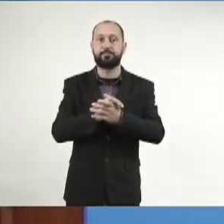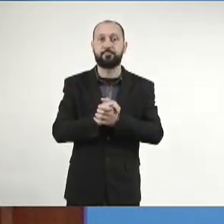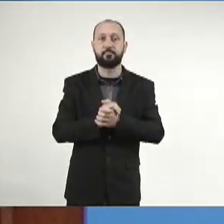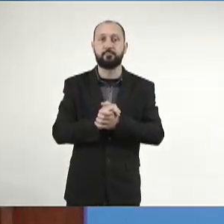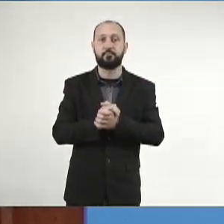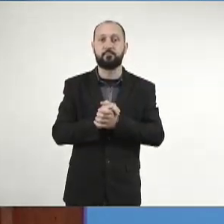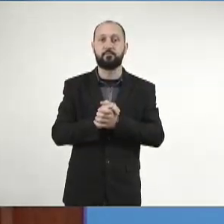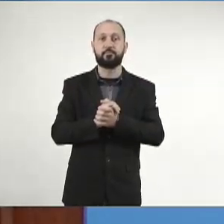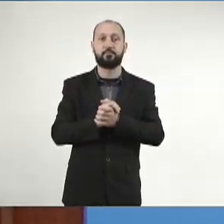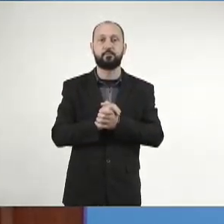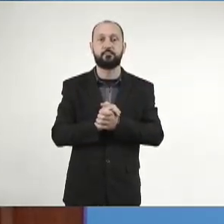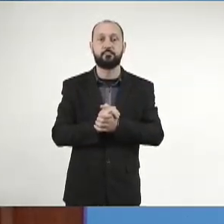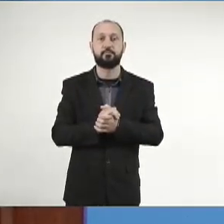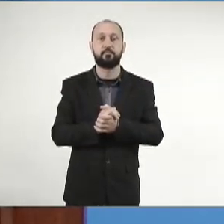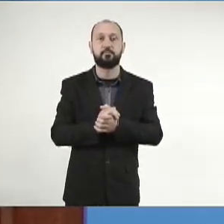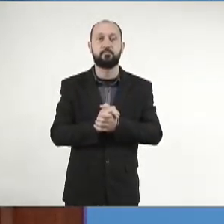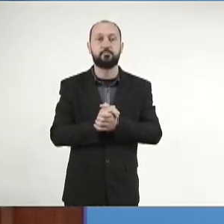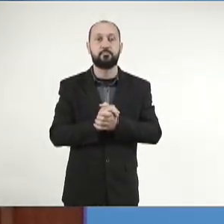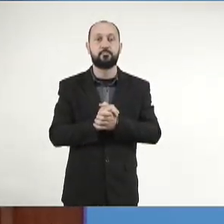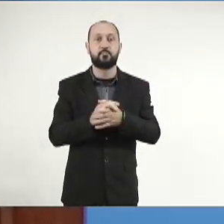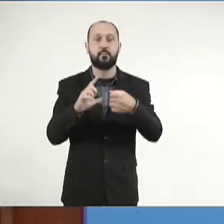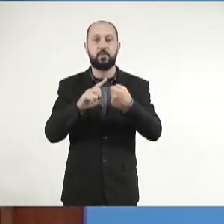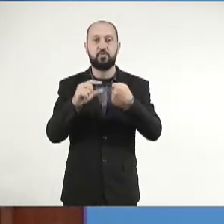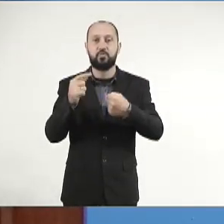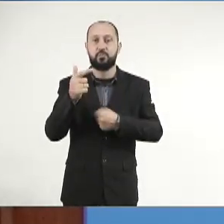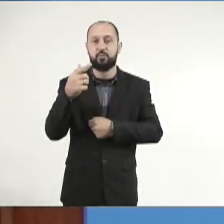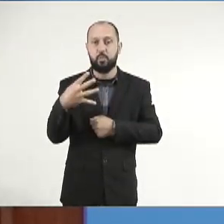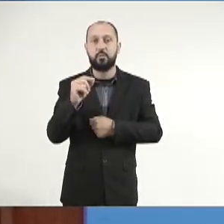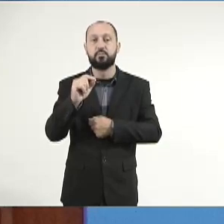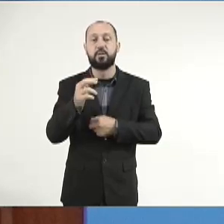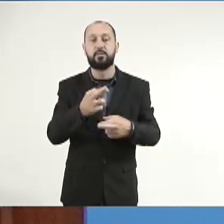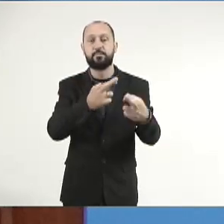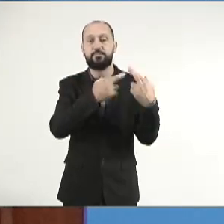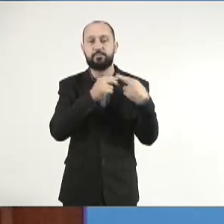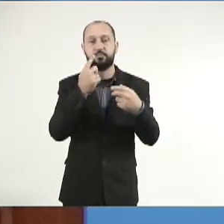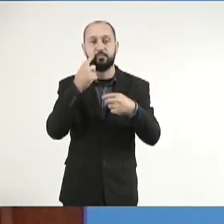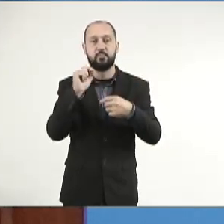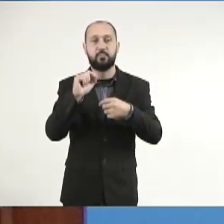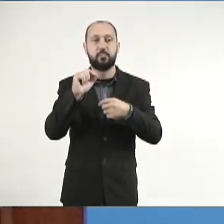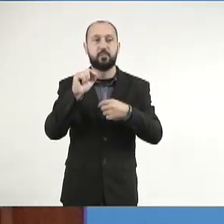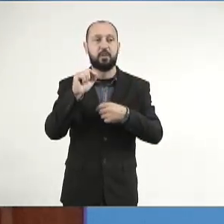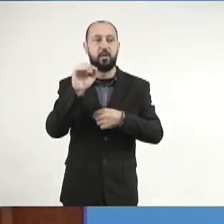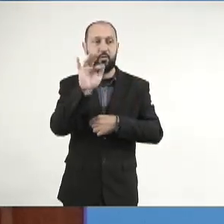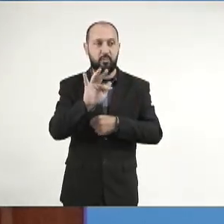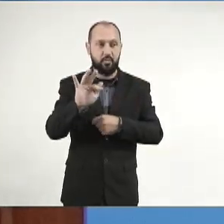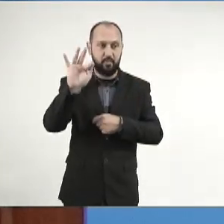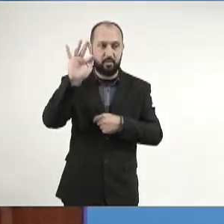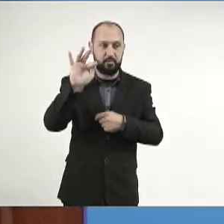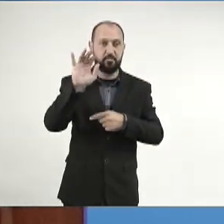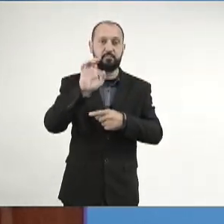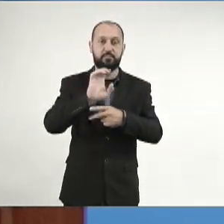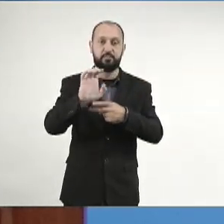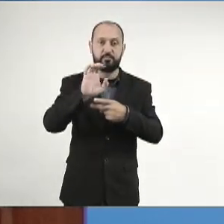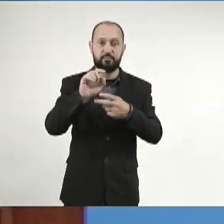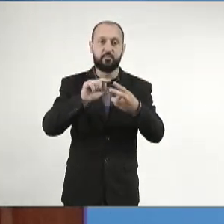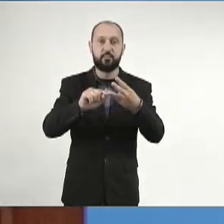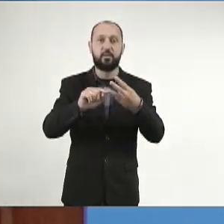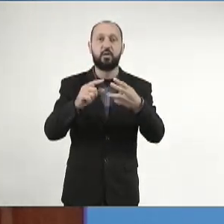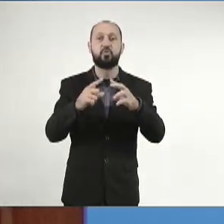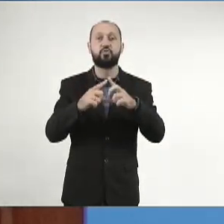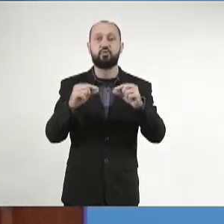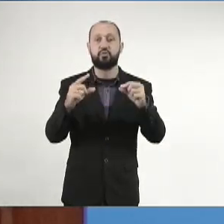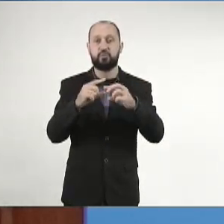a todas as outras. Artigo 24, compete à União, aos Estados e ao Distrito